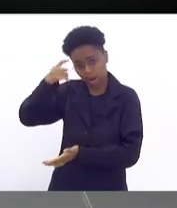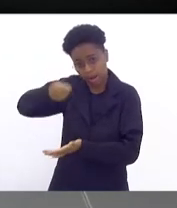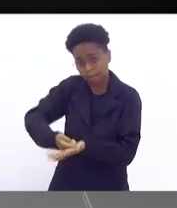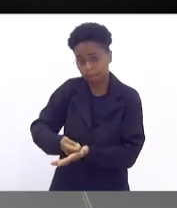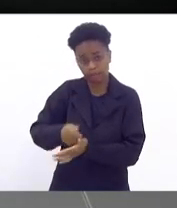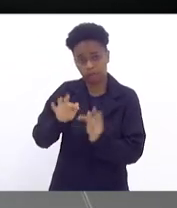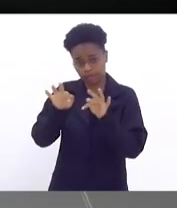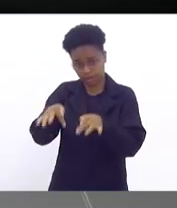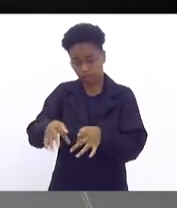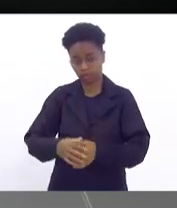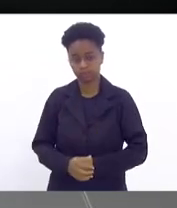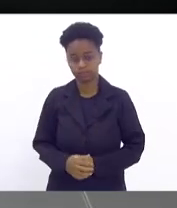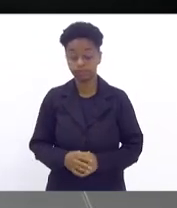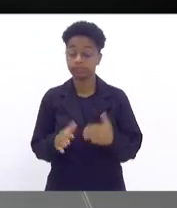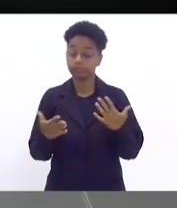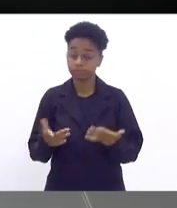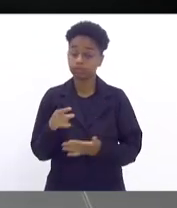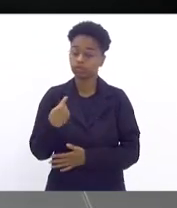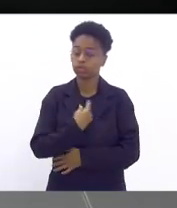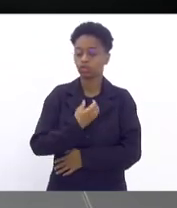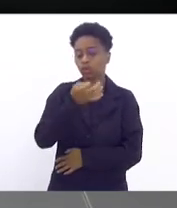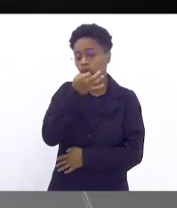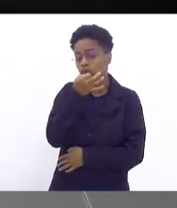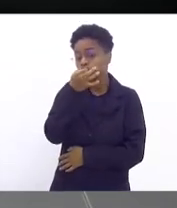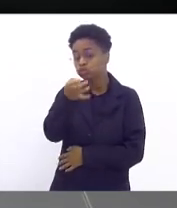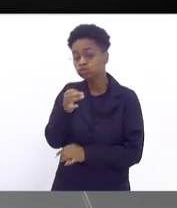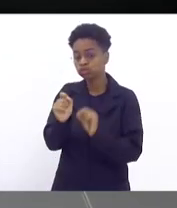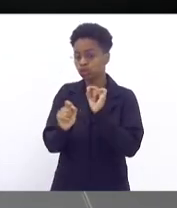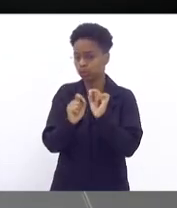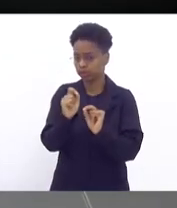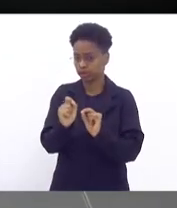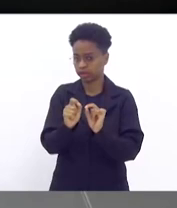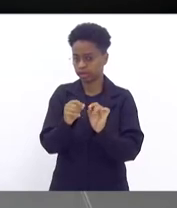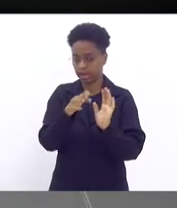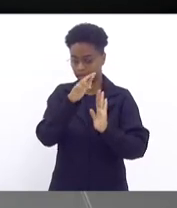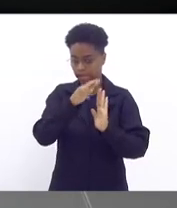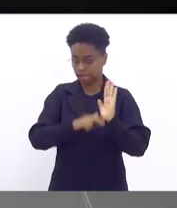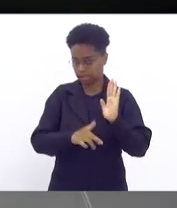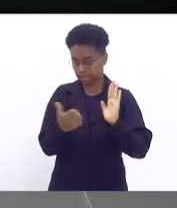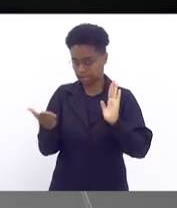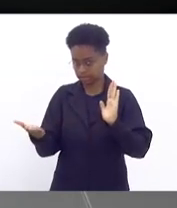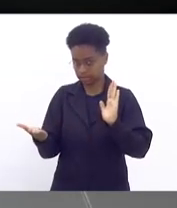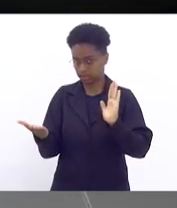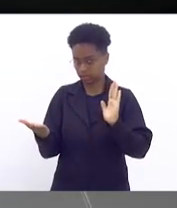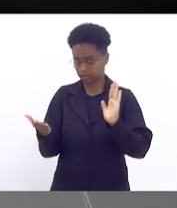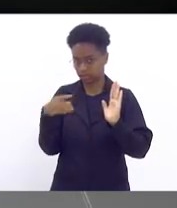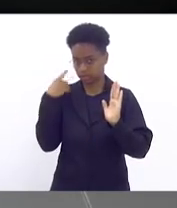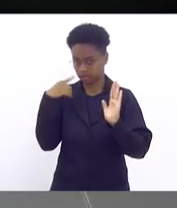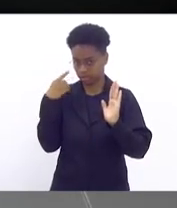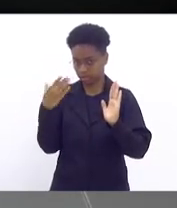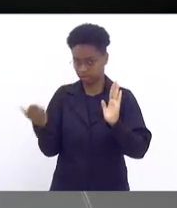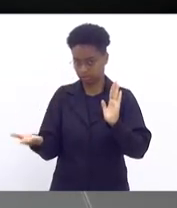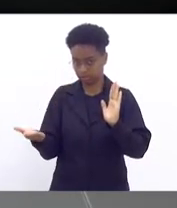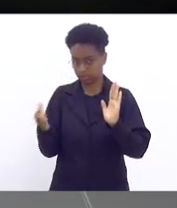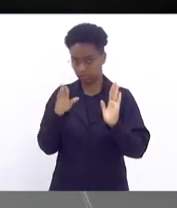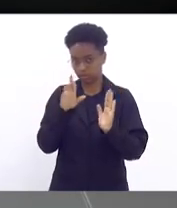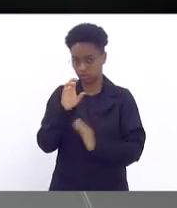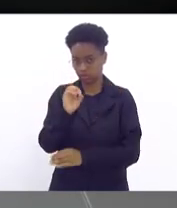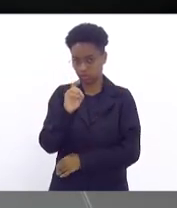o que nós sugerimos em relação a redação do deputado relator Rodrigo